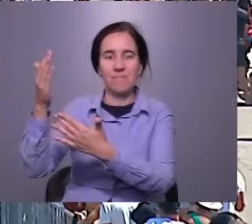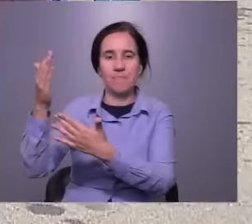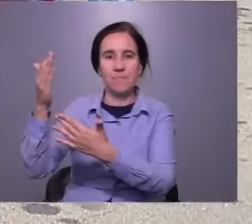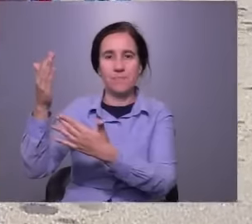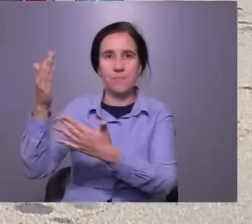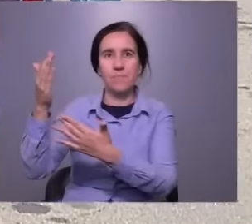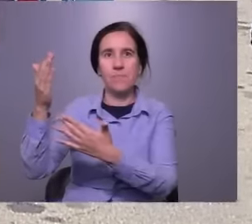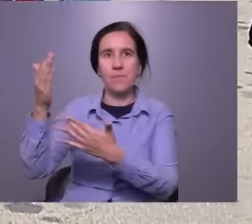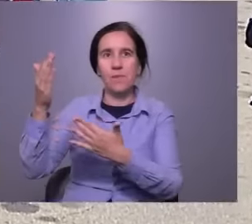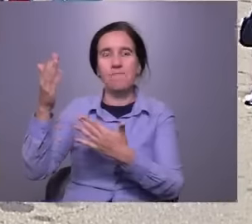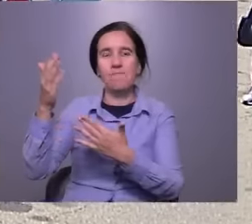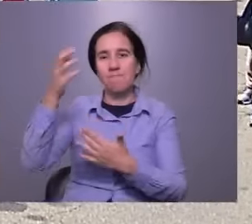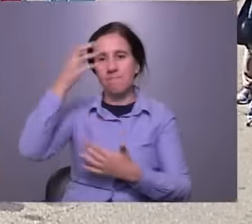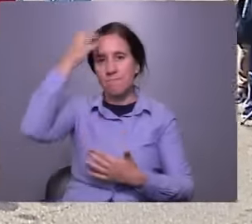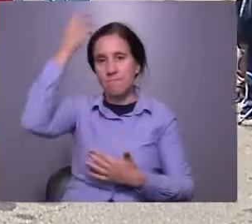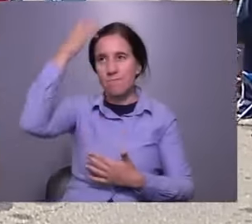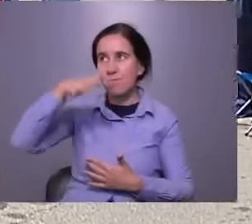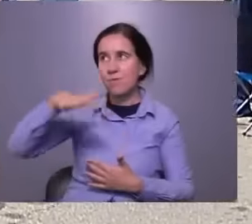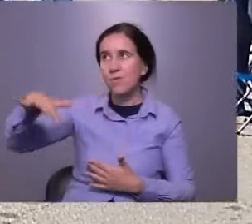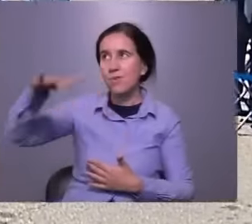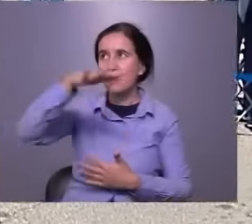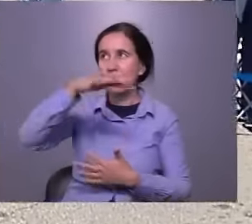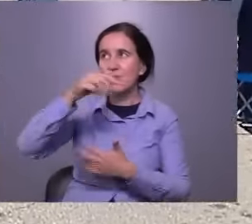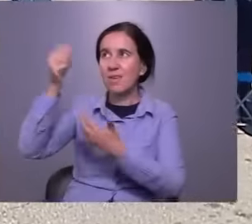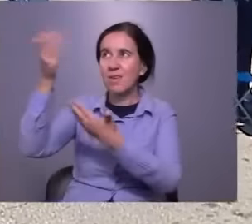Pai nosso que estais nos